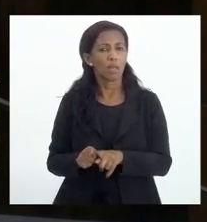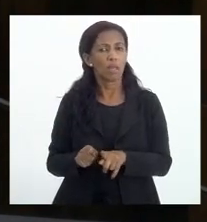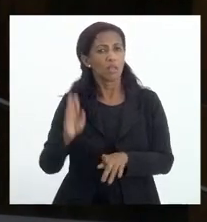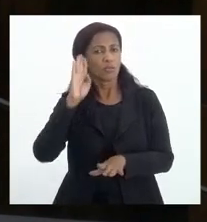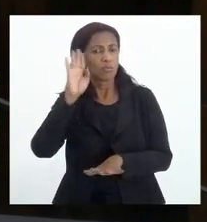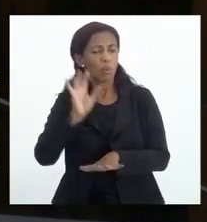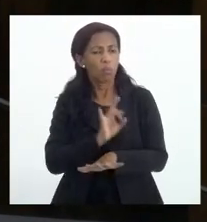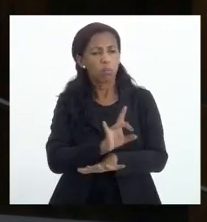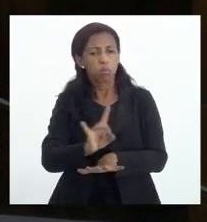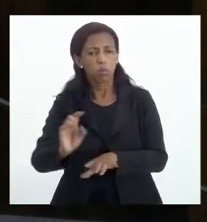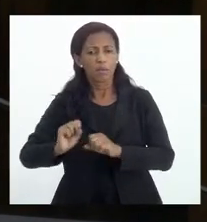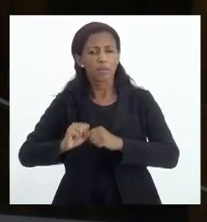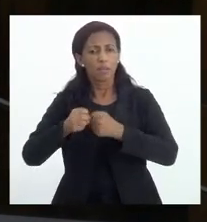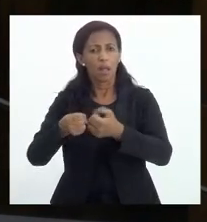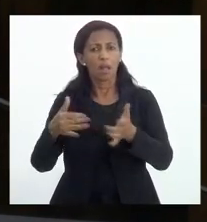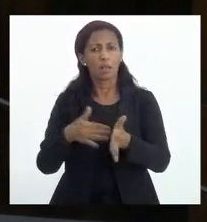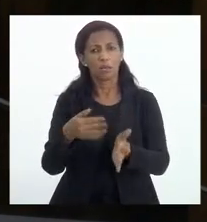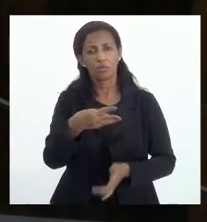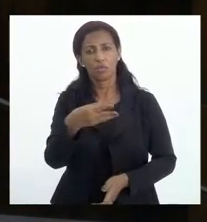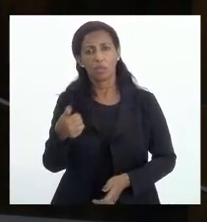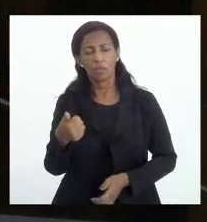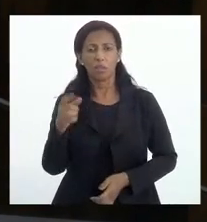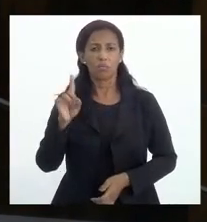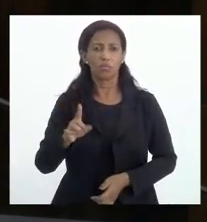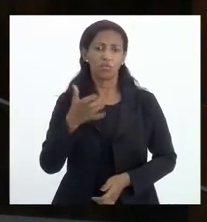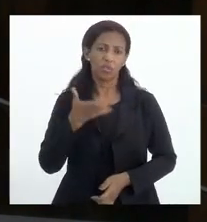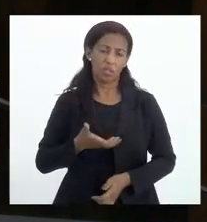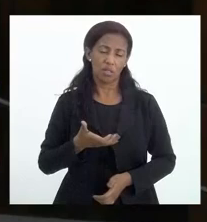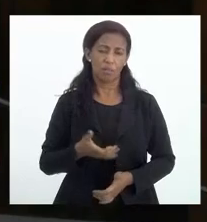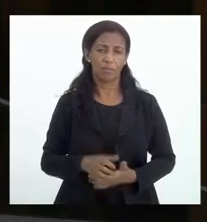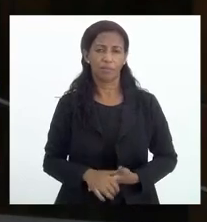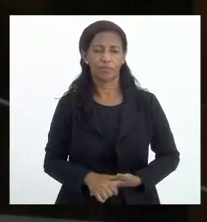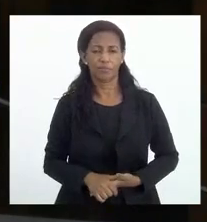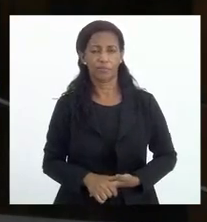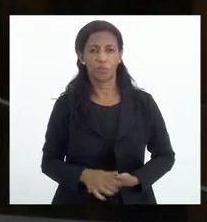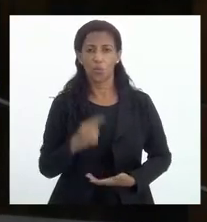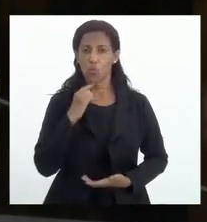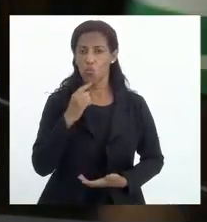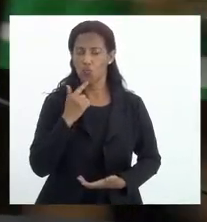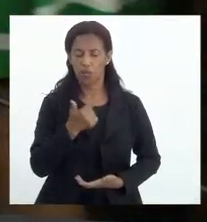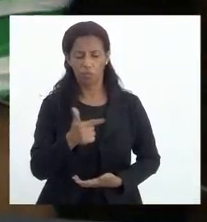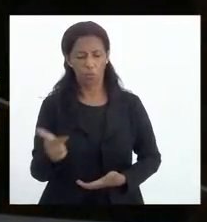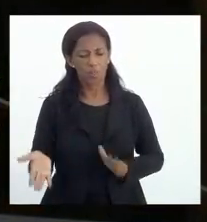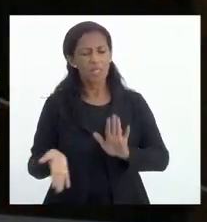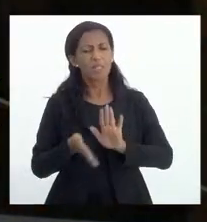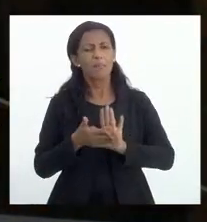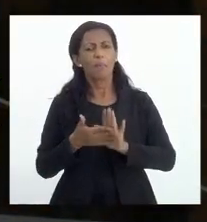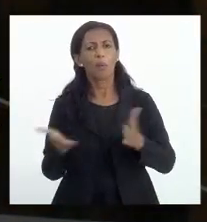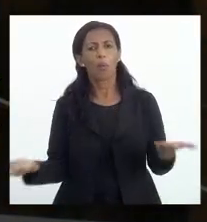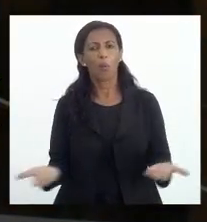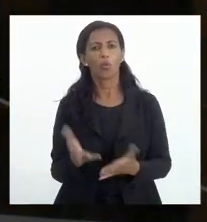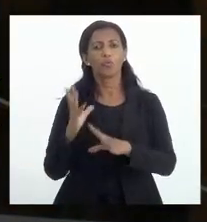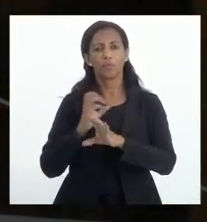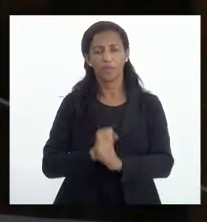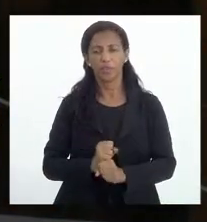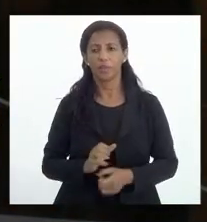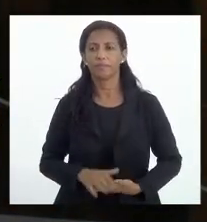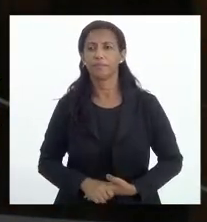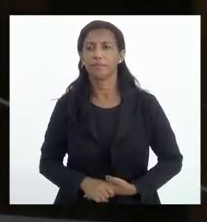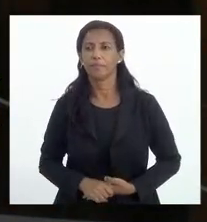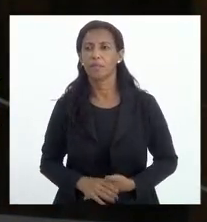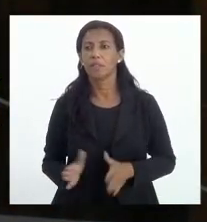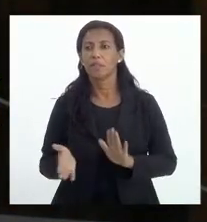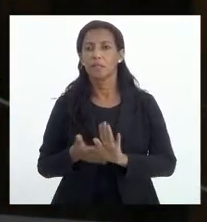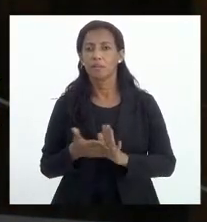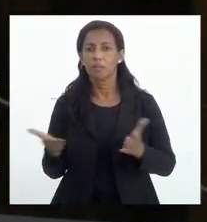podem ser empenhadas até o dia 31 de dezembro, não há dúvida. Então, o que se propõe hoje, para fechar? O que se